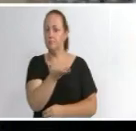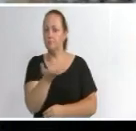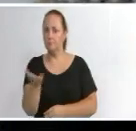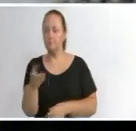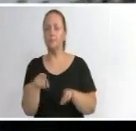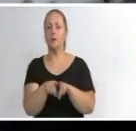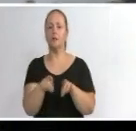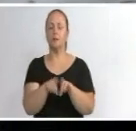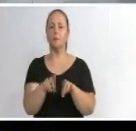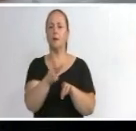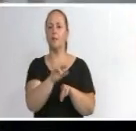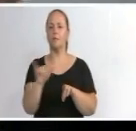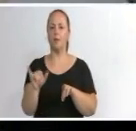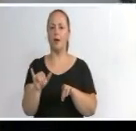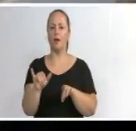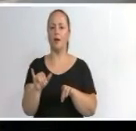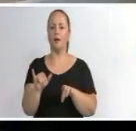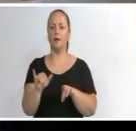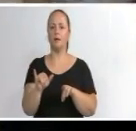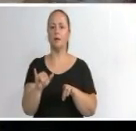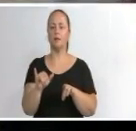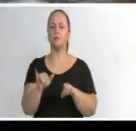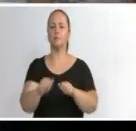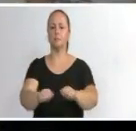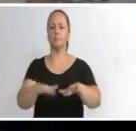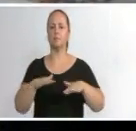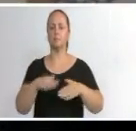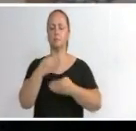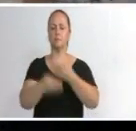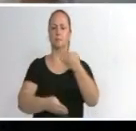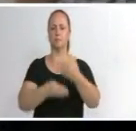sessão, teremos sessão extraordinária de redação final.